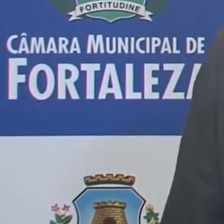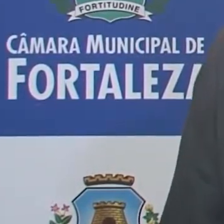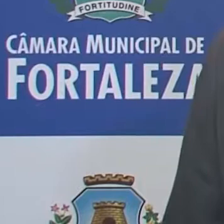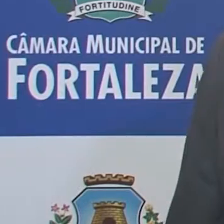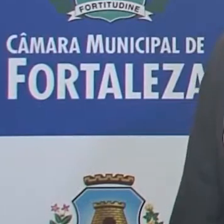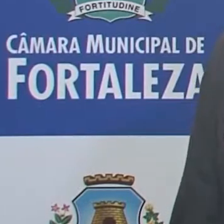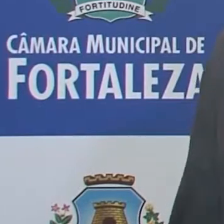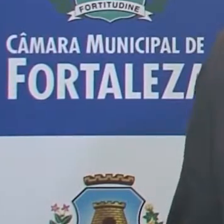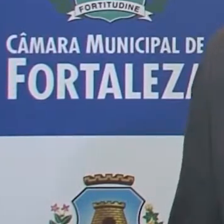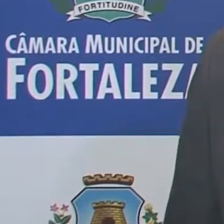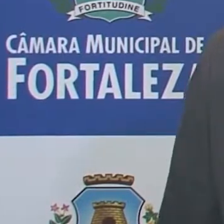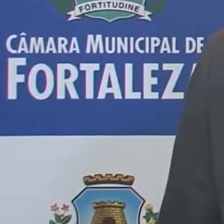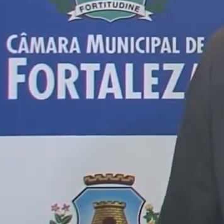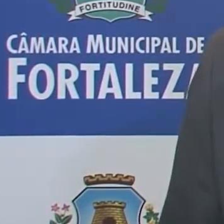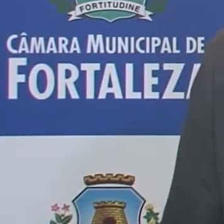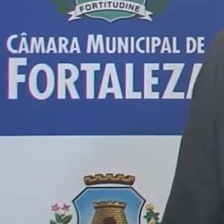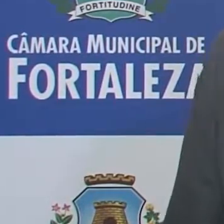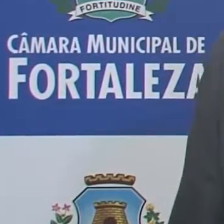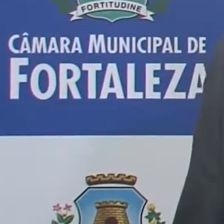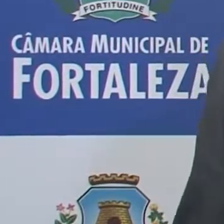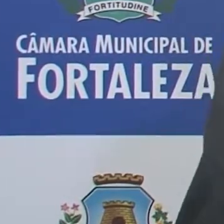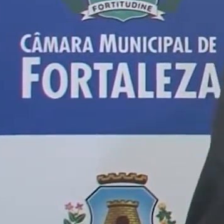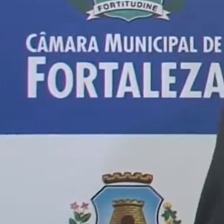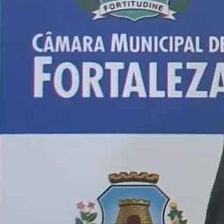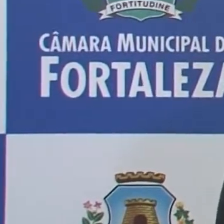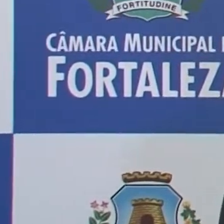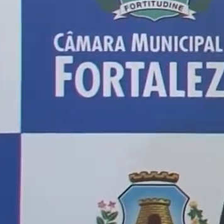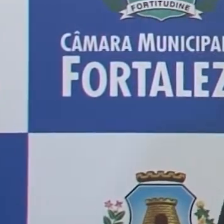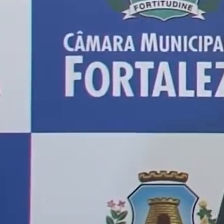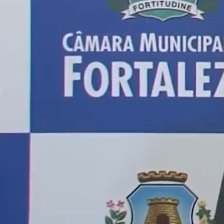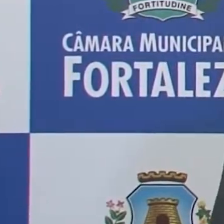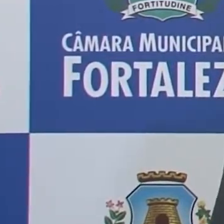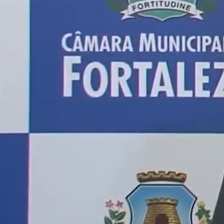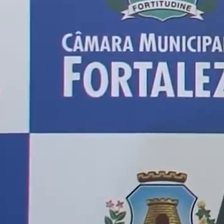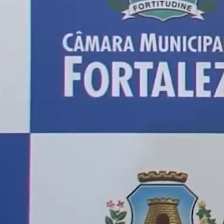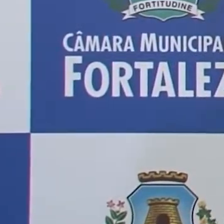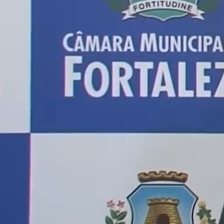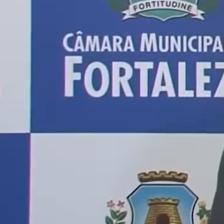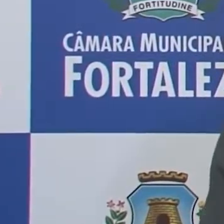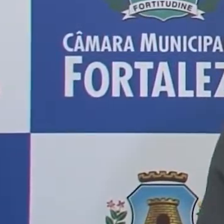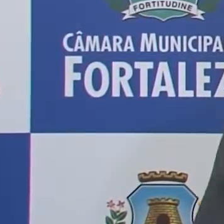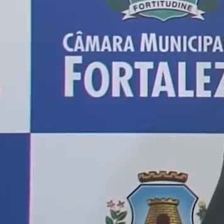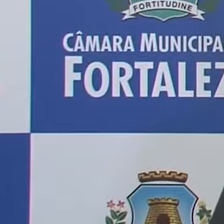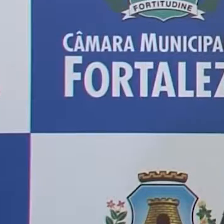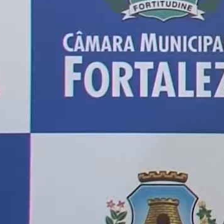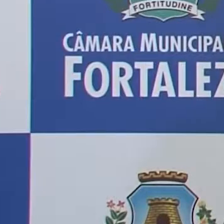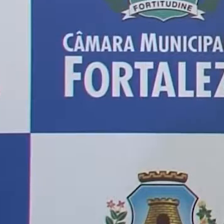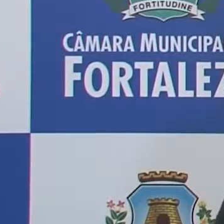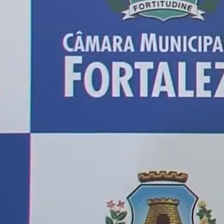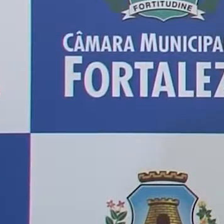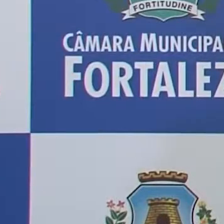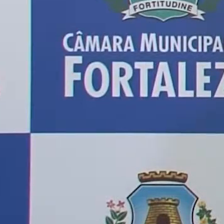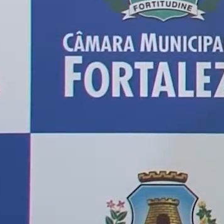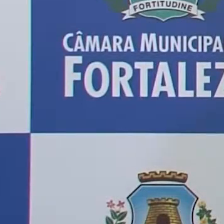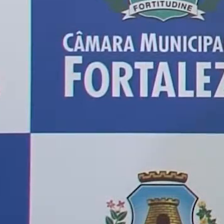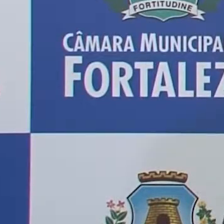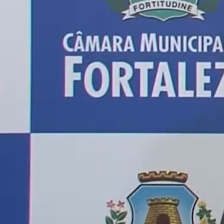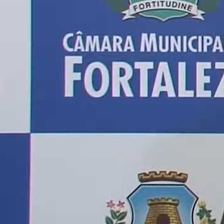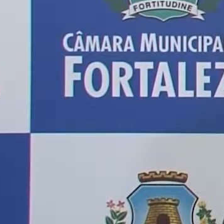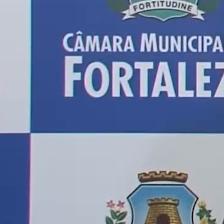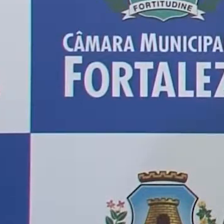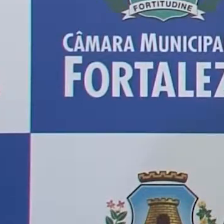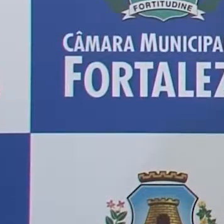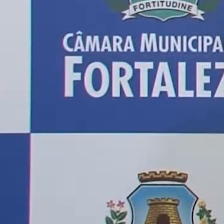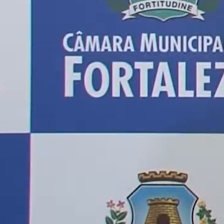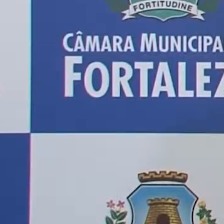brasileiros. Portanto, nós aqui do Parlamento Municipal temos a obrigação legal de fazer essa discussão, de entender a